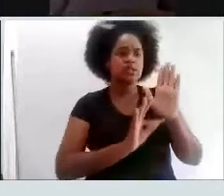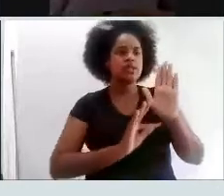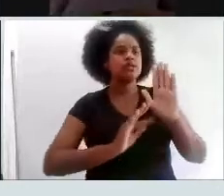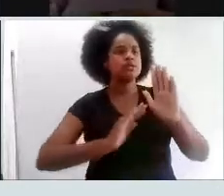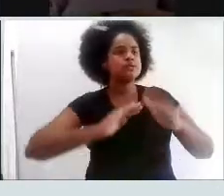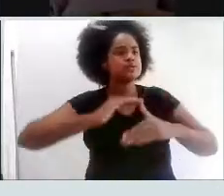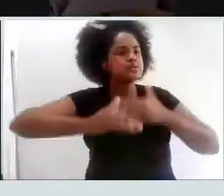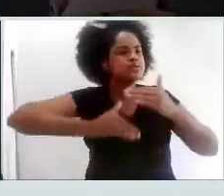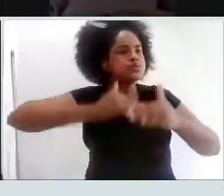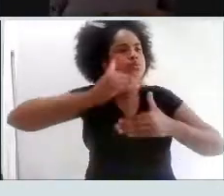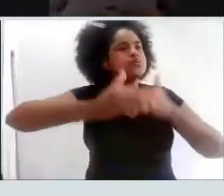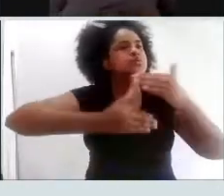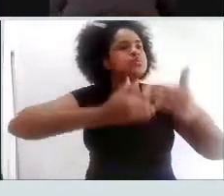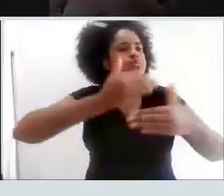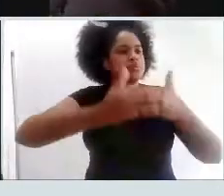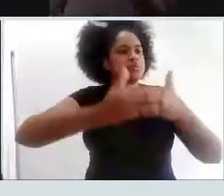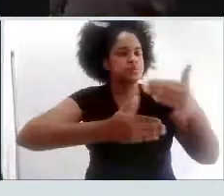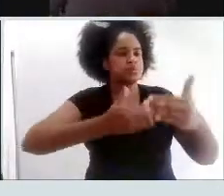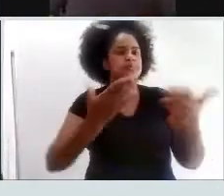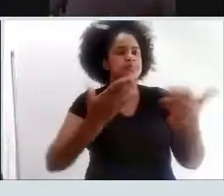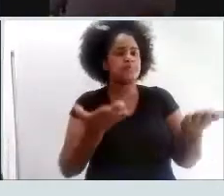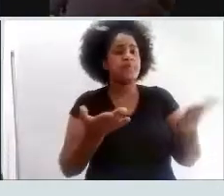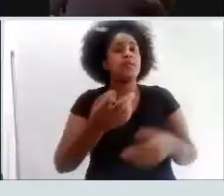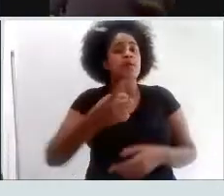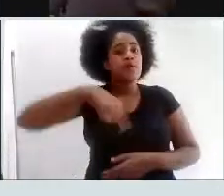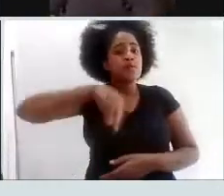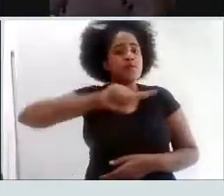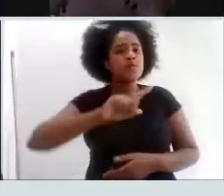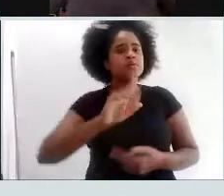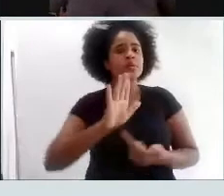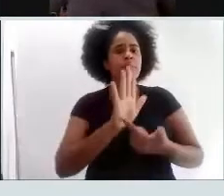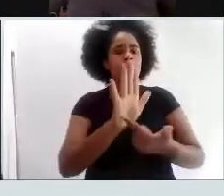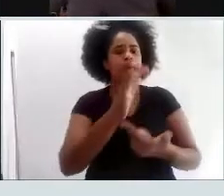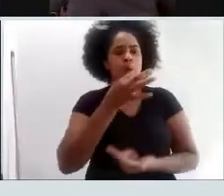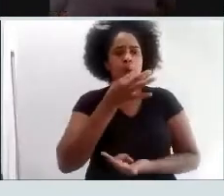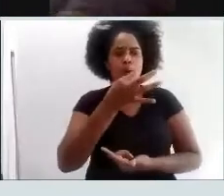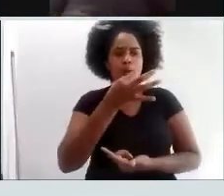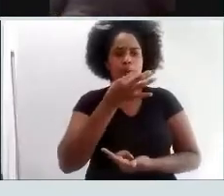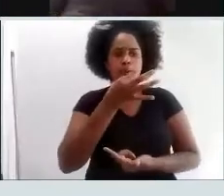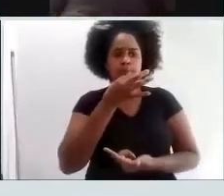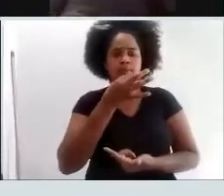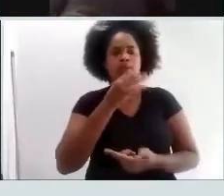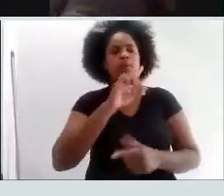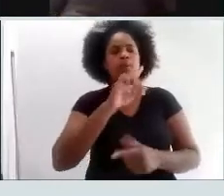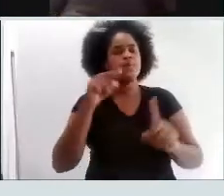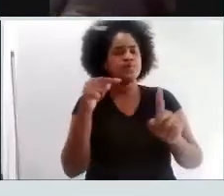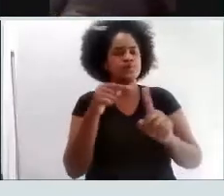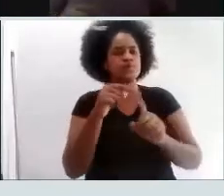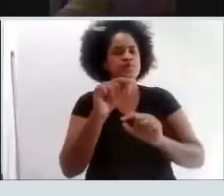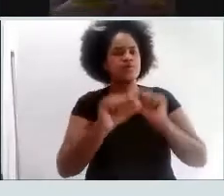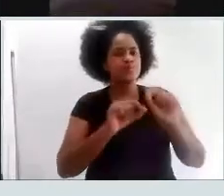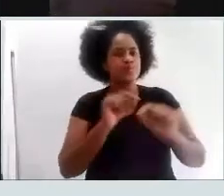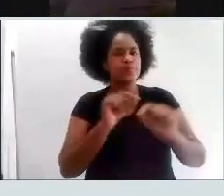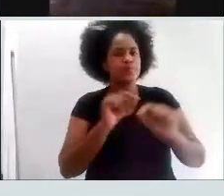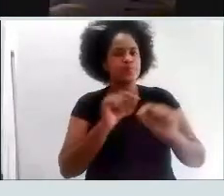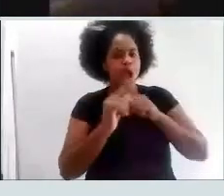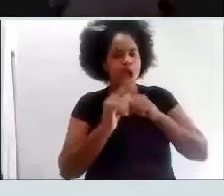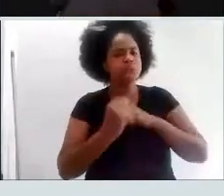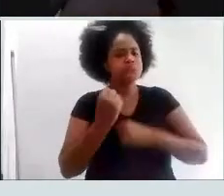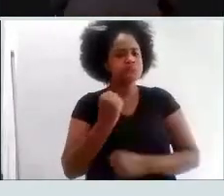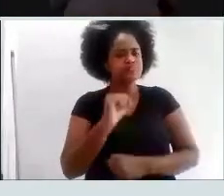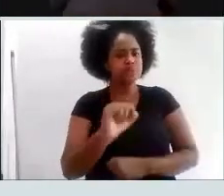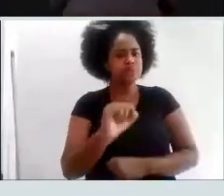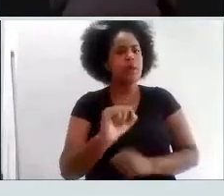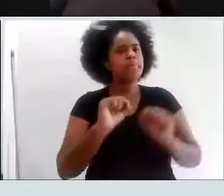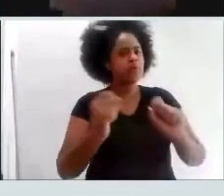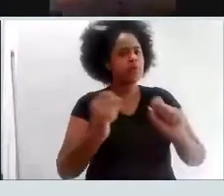talvez contrária à sua, para você refutar e você rebater aquele argumento. Então, você pode trazer pontos de